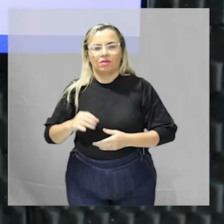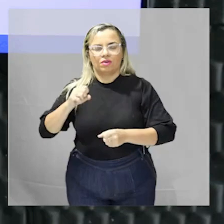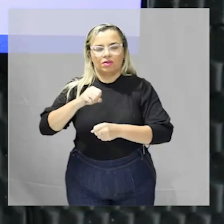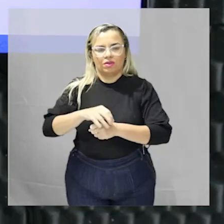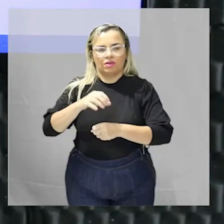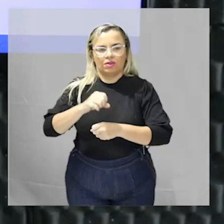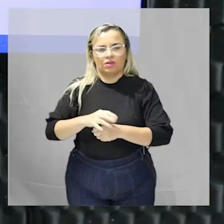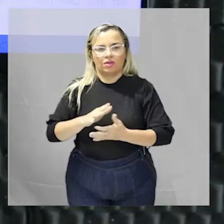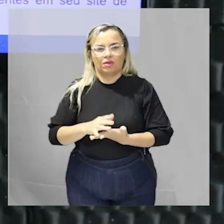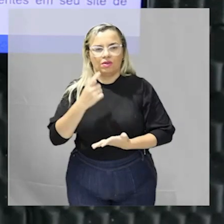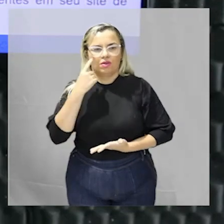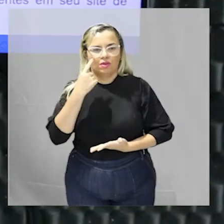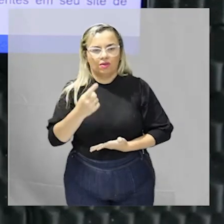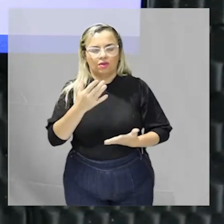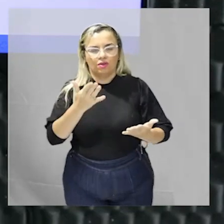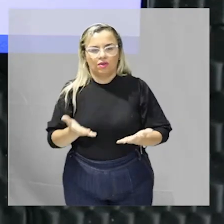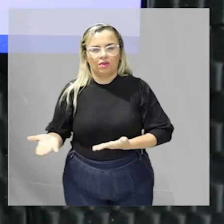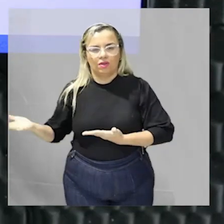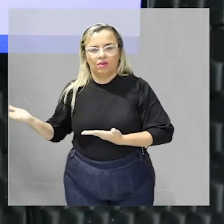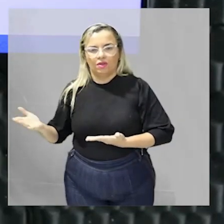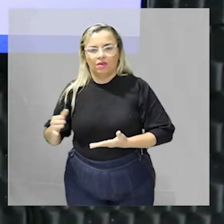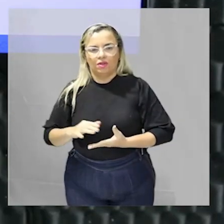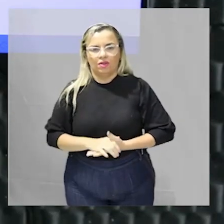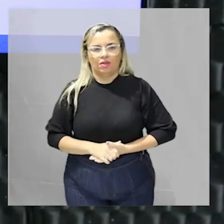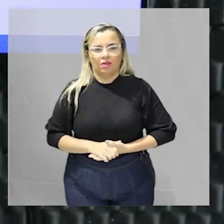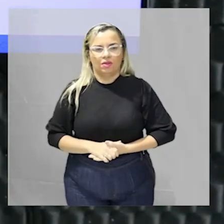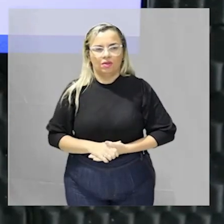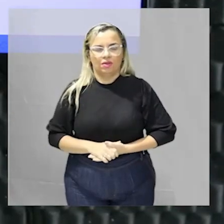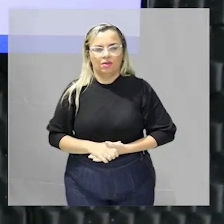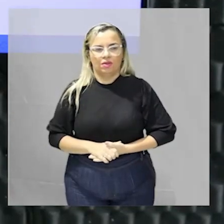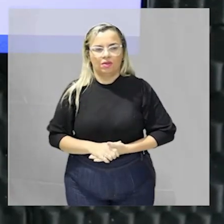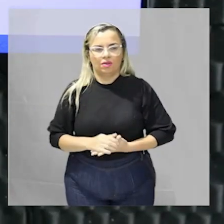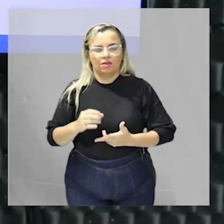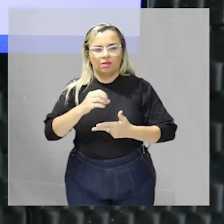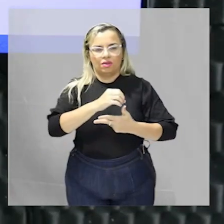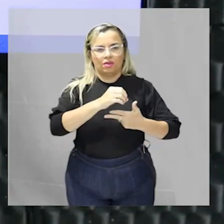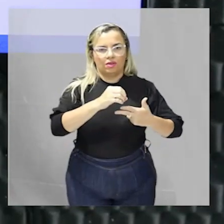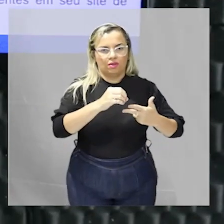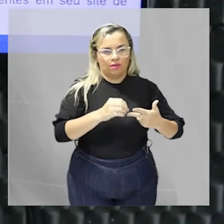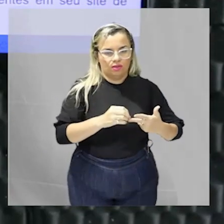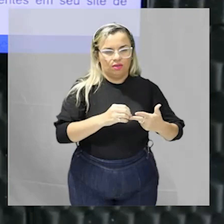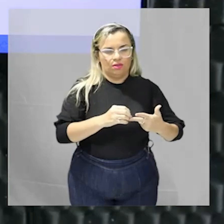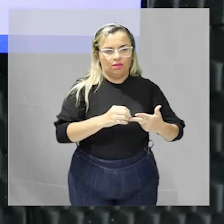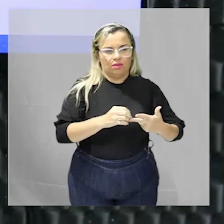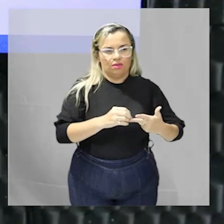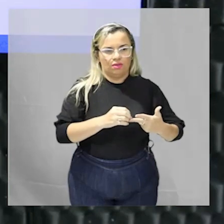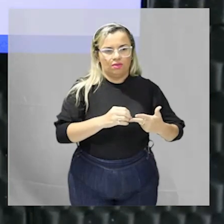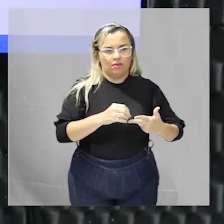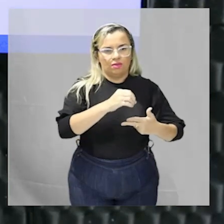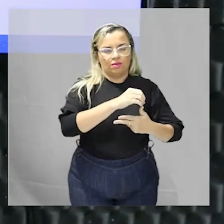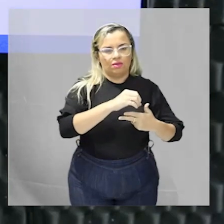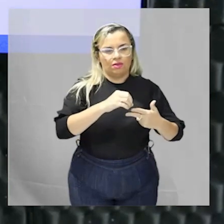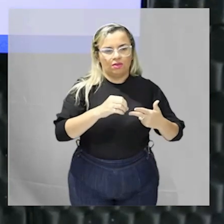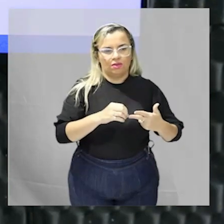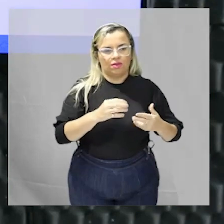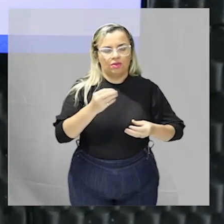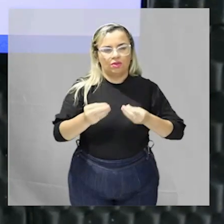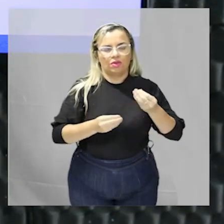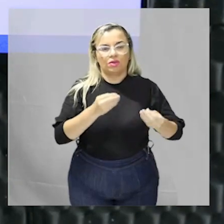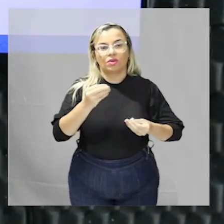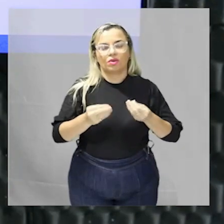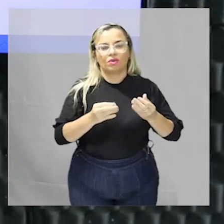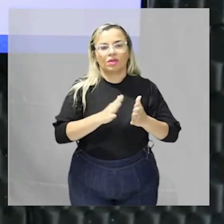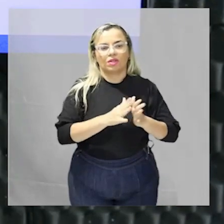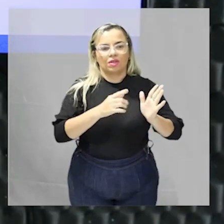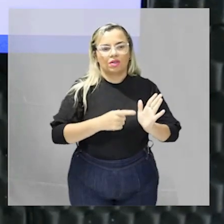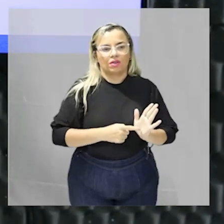vocês. Vocês observaram que essa questão aqui, ela é do Enem, certo? Sendo do Enem, olha como é que ela está